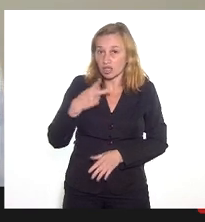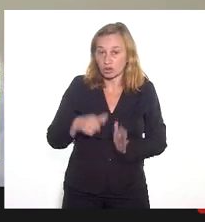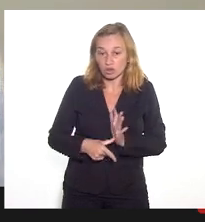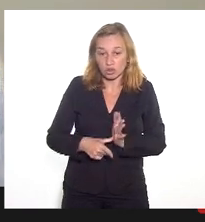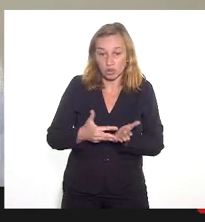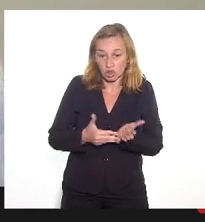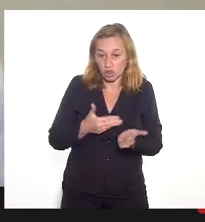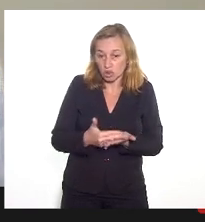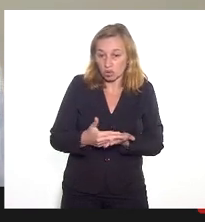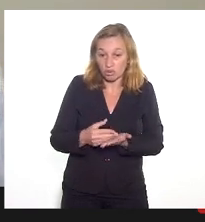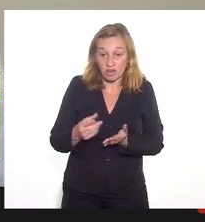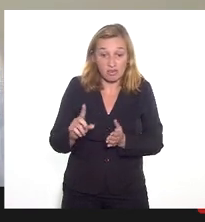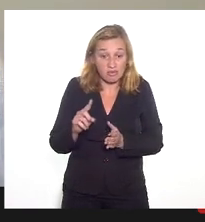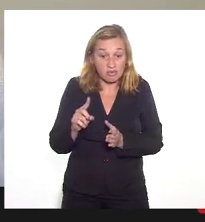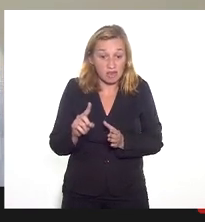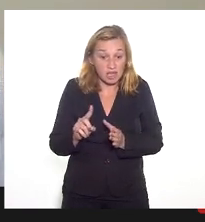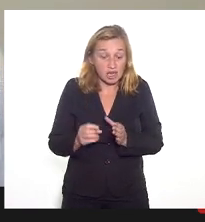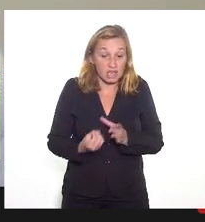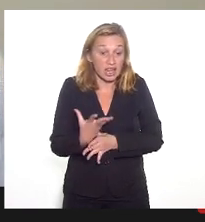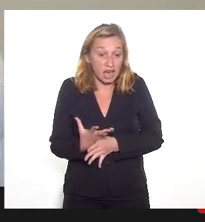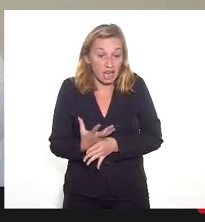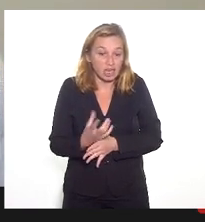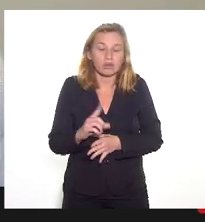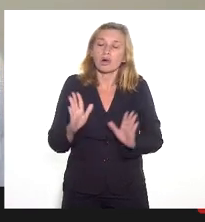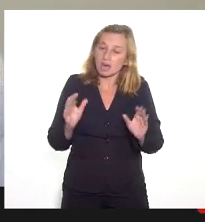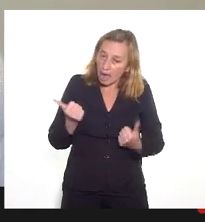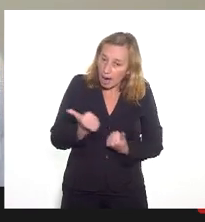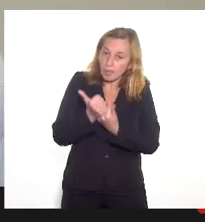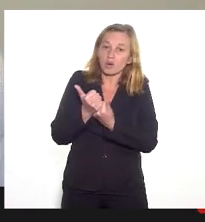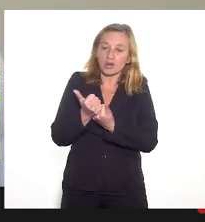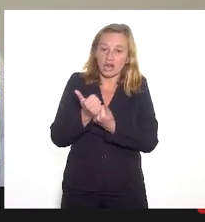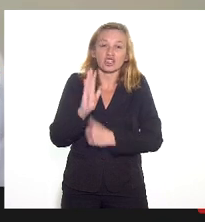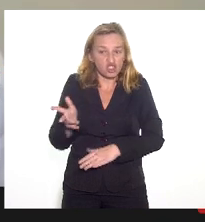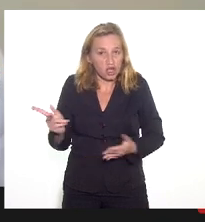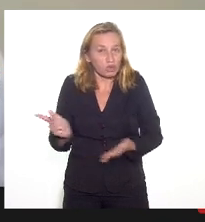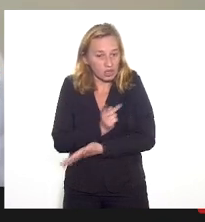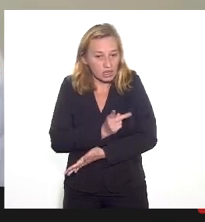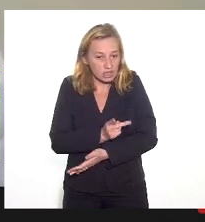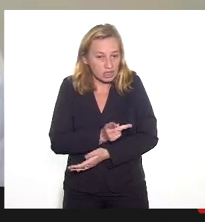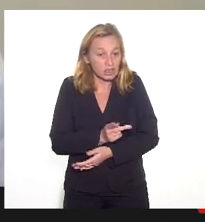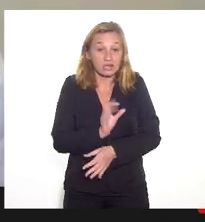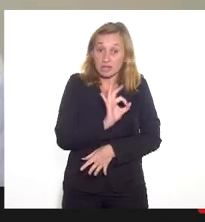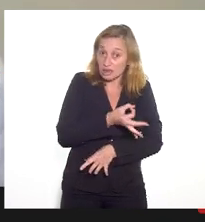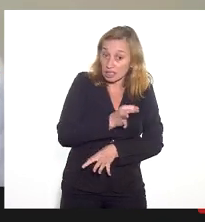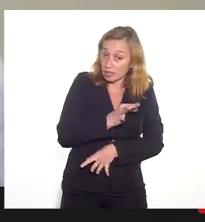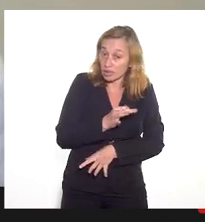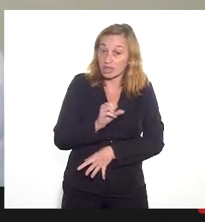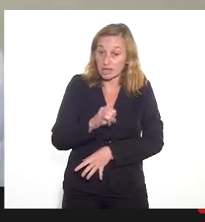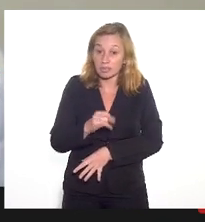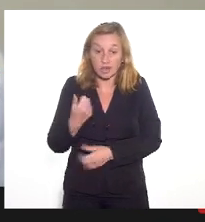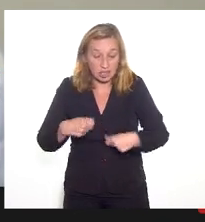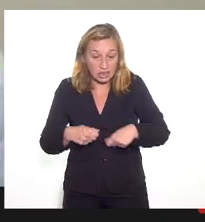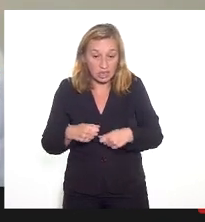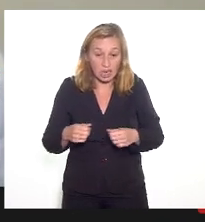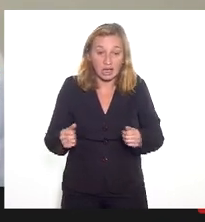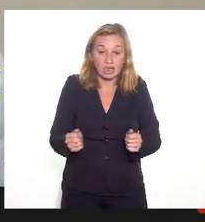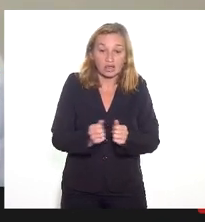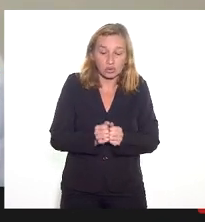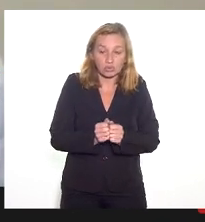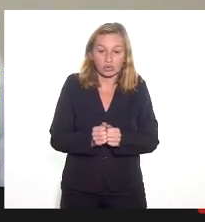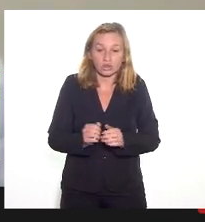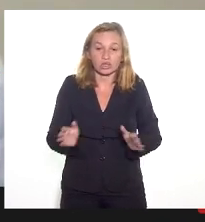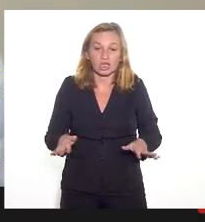não é inventar rodas, é, sobretudo, apoiar as iniciativas de conferência que já estão acontecendo. E, eventualmente, se for o caso, a própria frente se envolver na